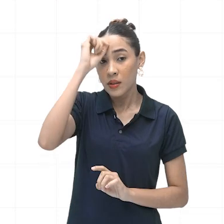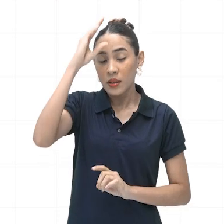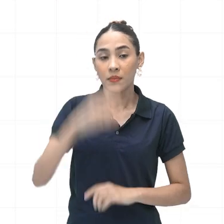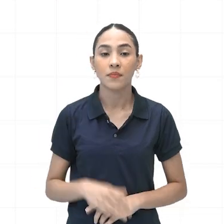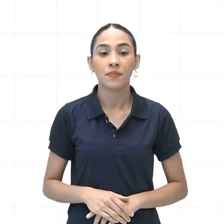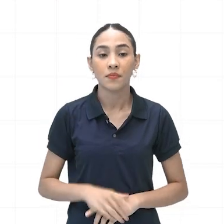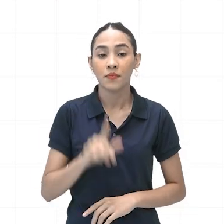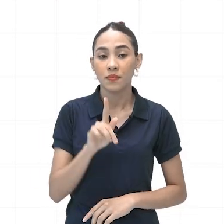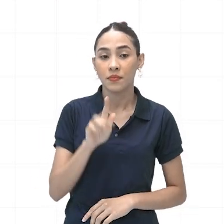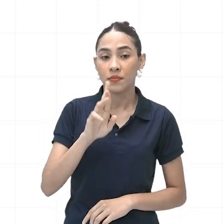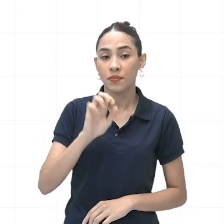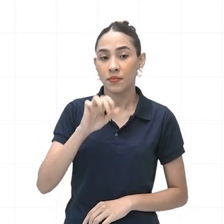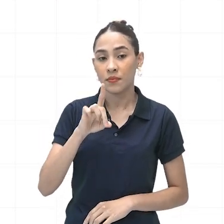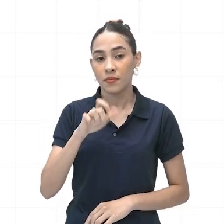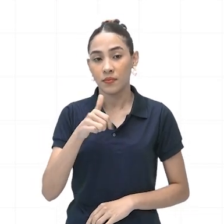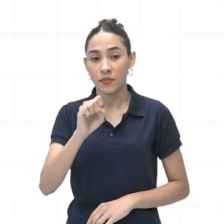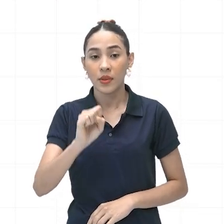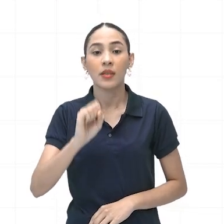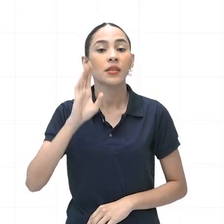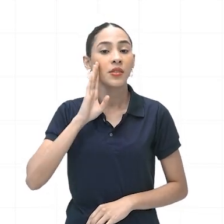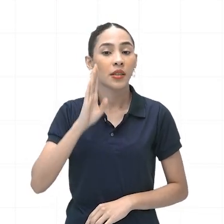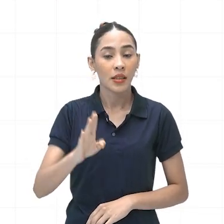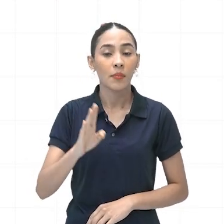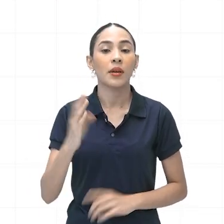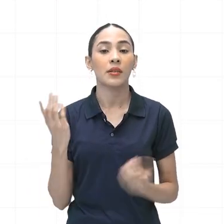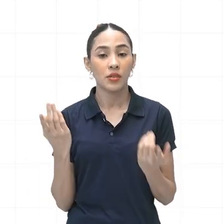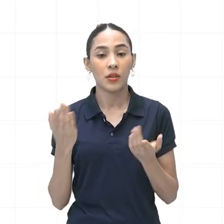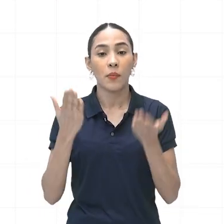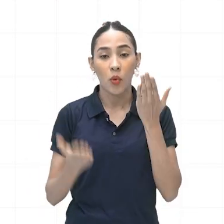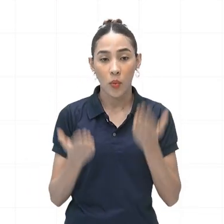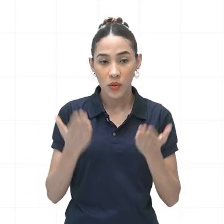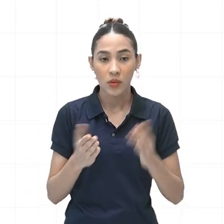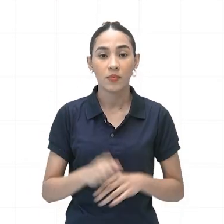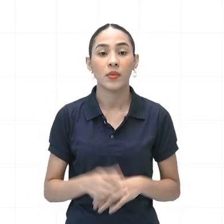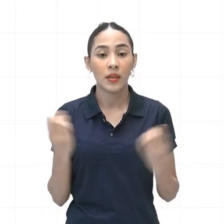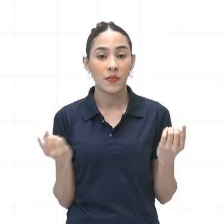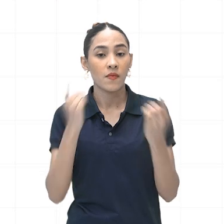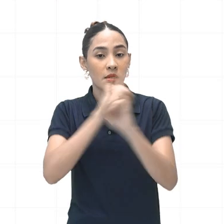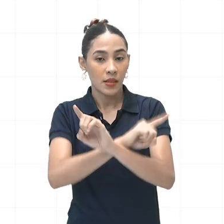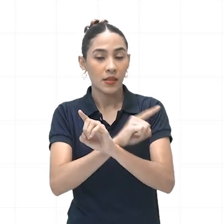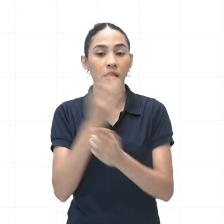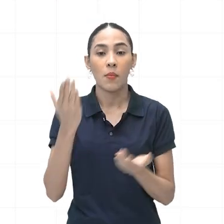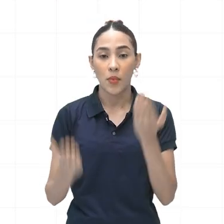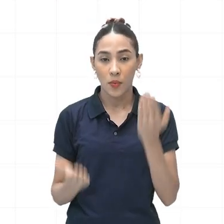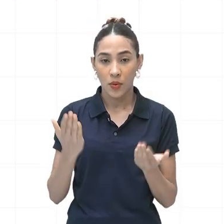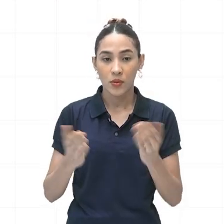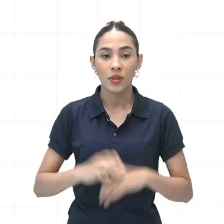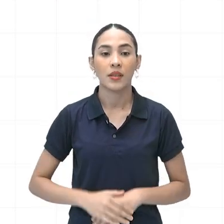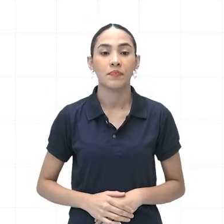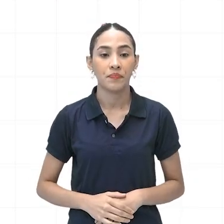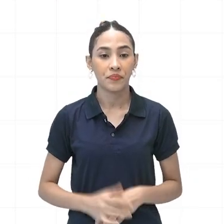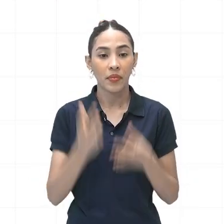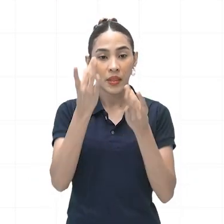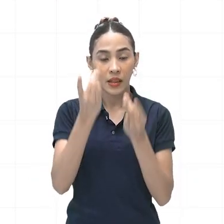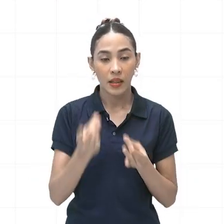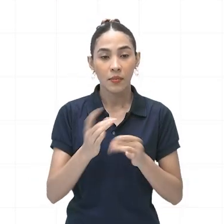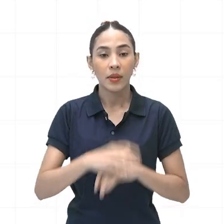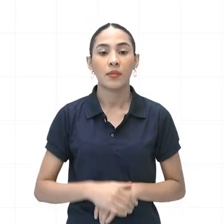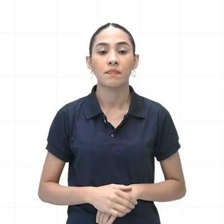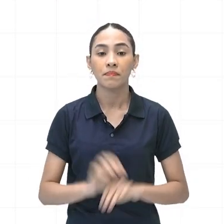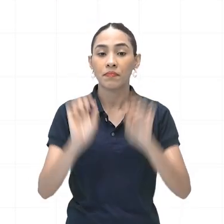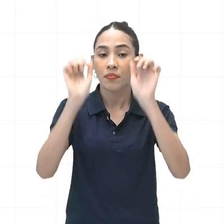conhecimento, grandezas diretamente proporcionais e inversamente proporcionais.